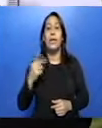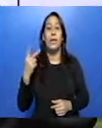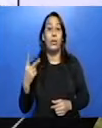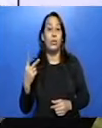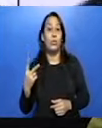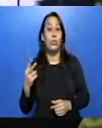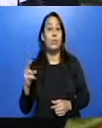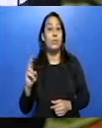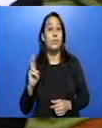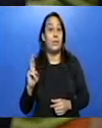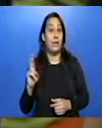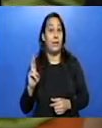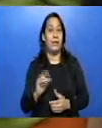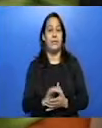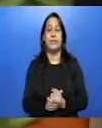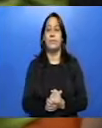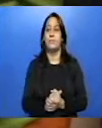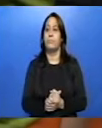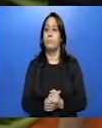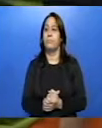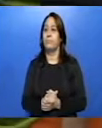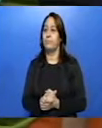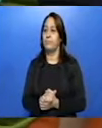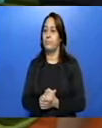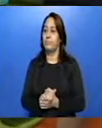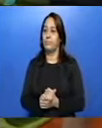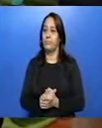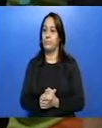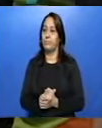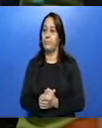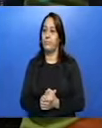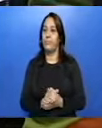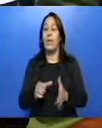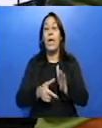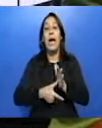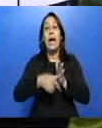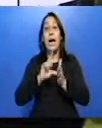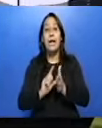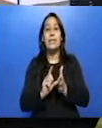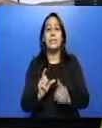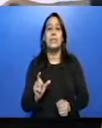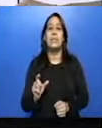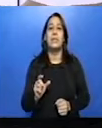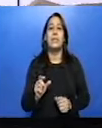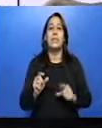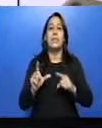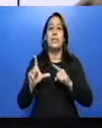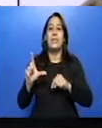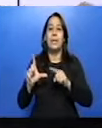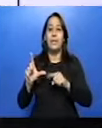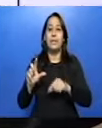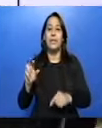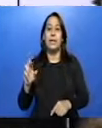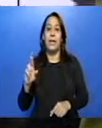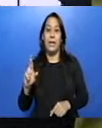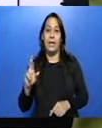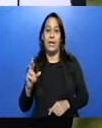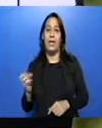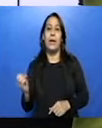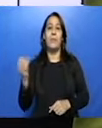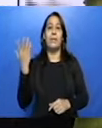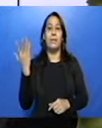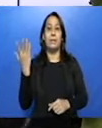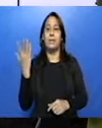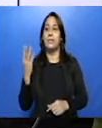um. B. Antes da letra R, aparece vogal ou consoante?